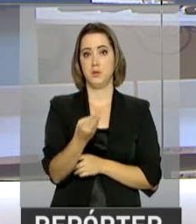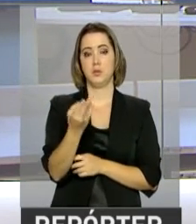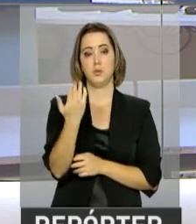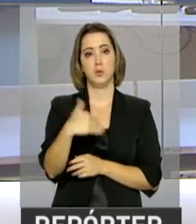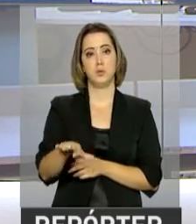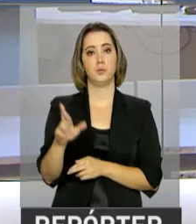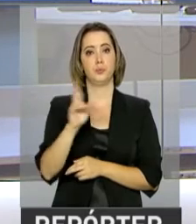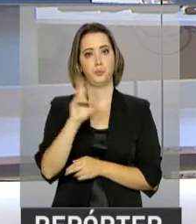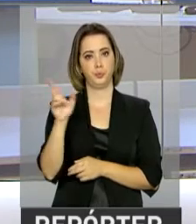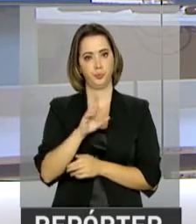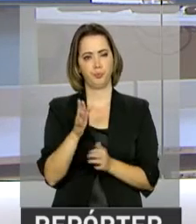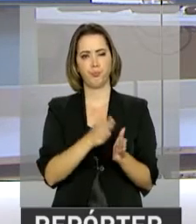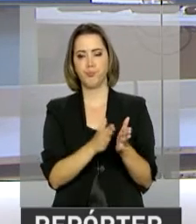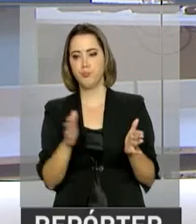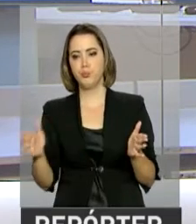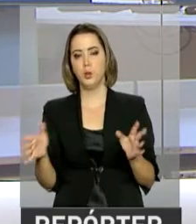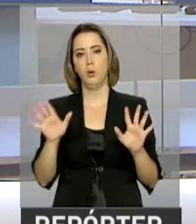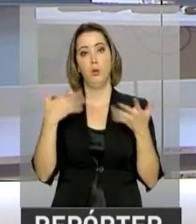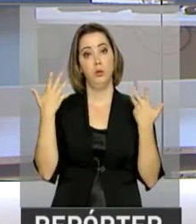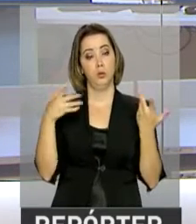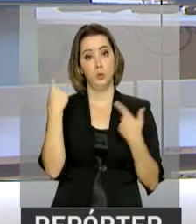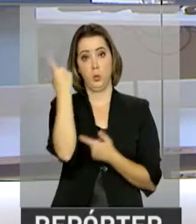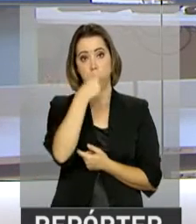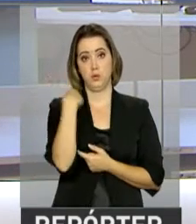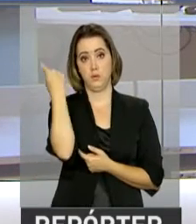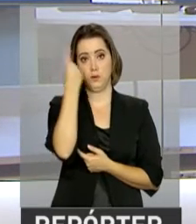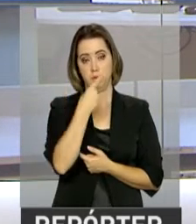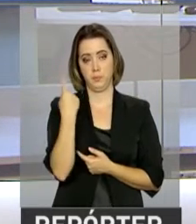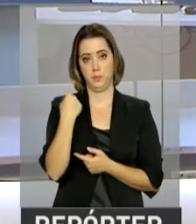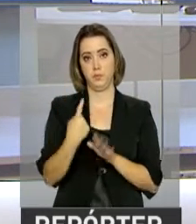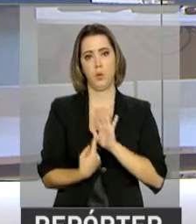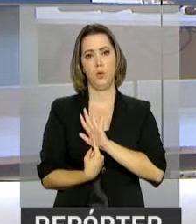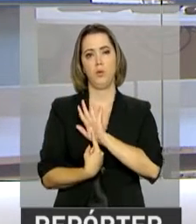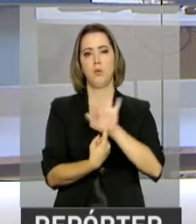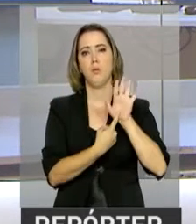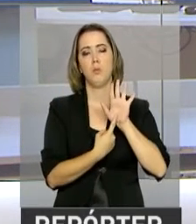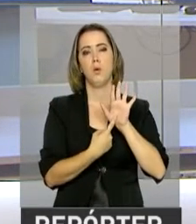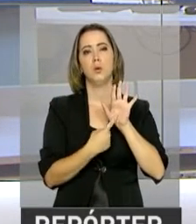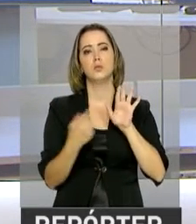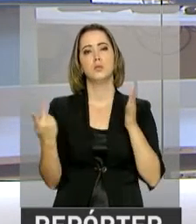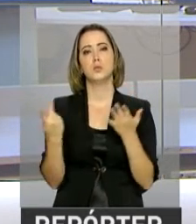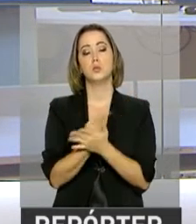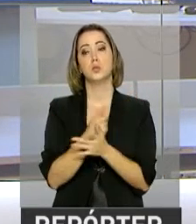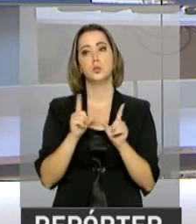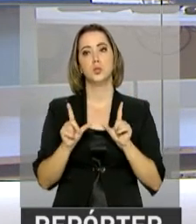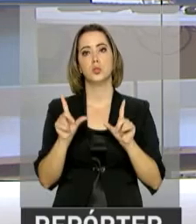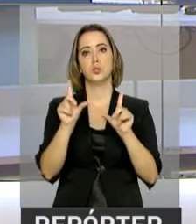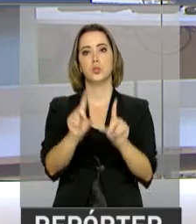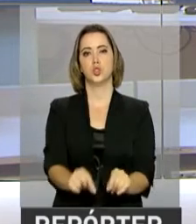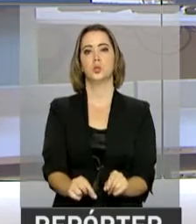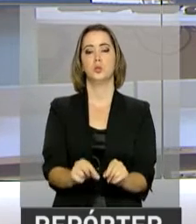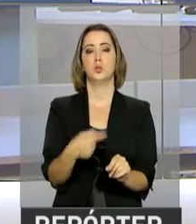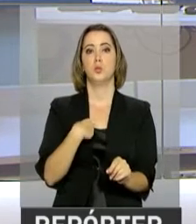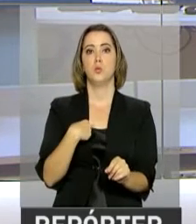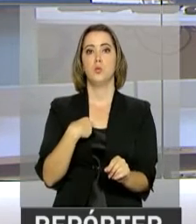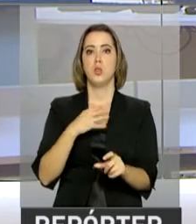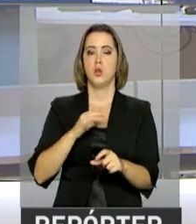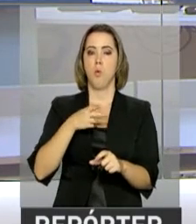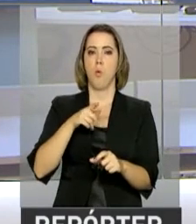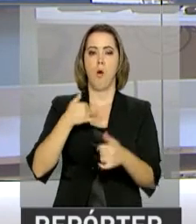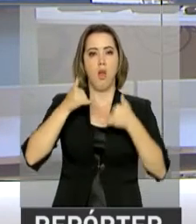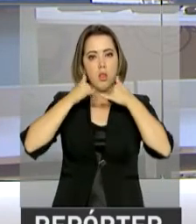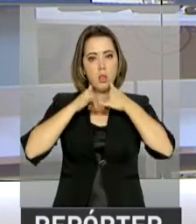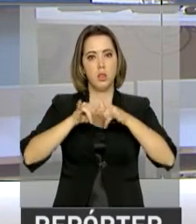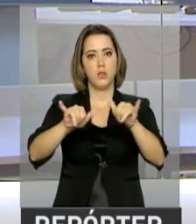nacional do sistema elétrico em indicam que a economia gerada se deu pela redução do acionamento de usinas térmicas durante